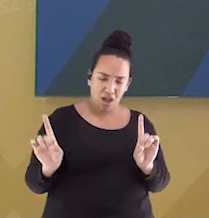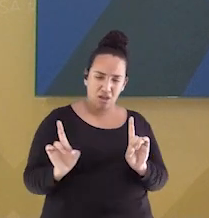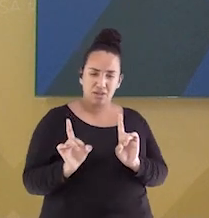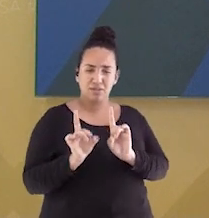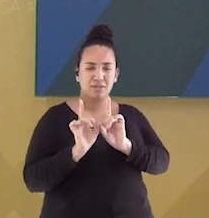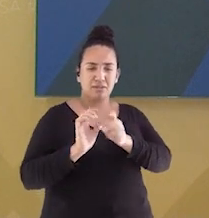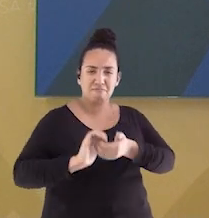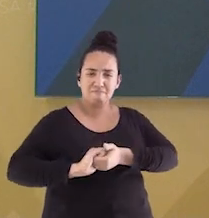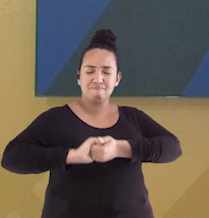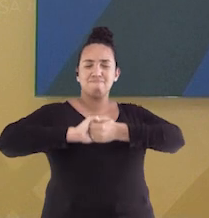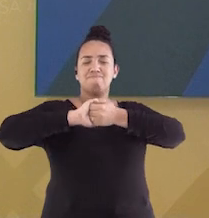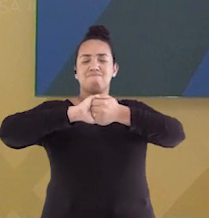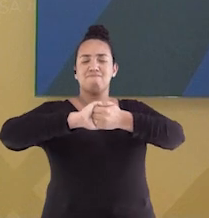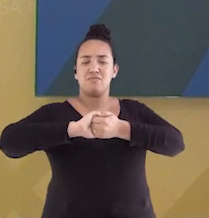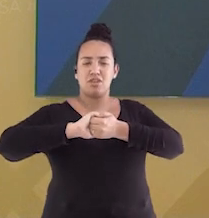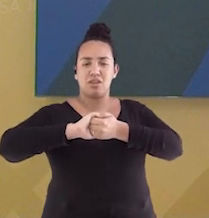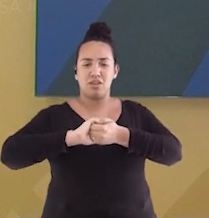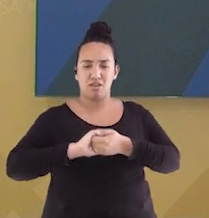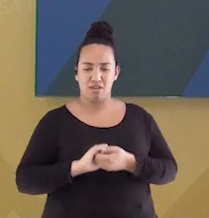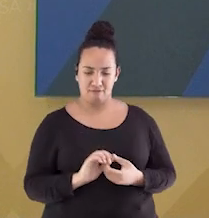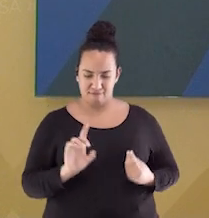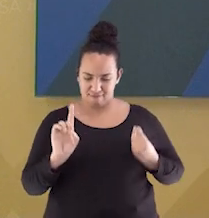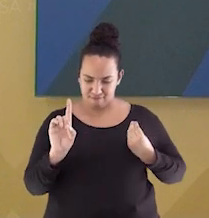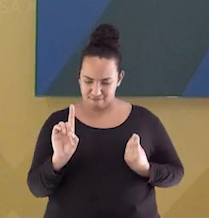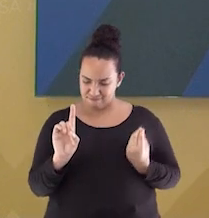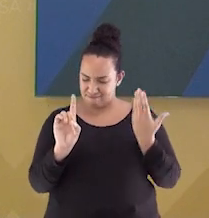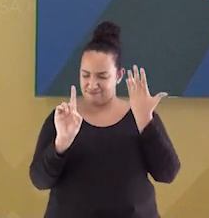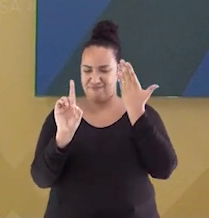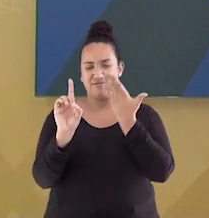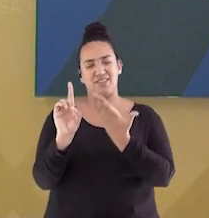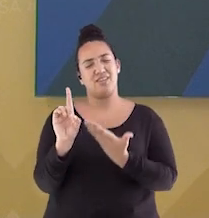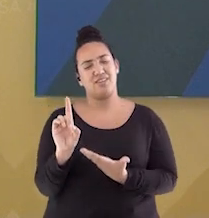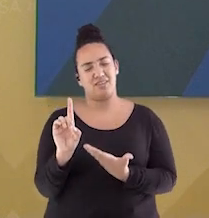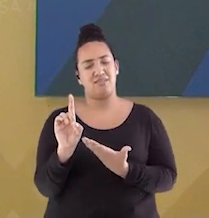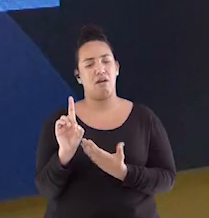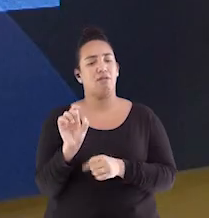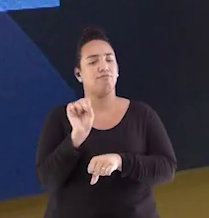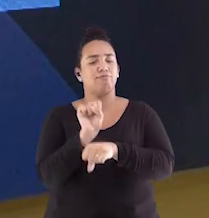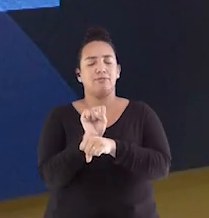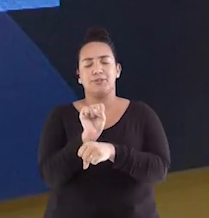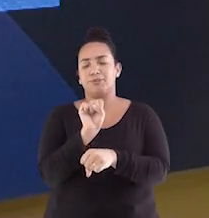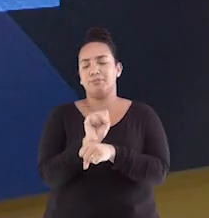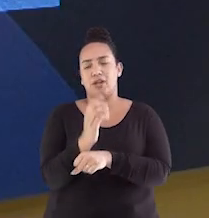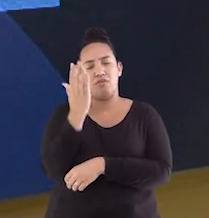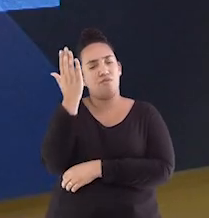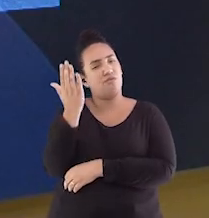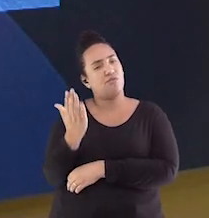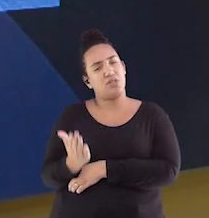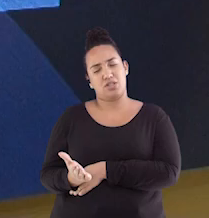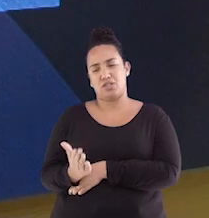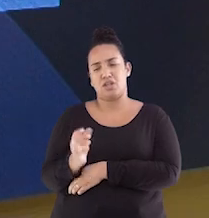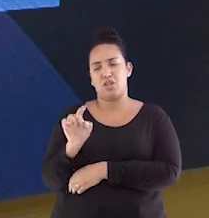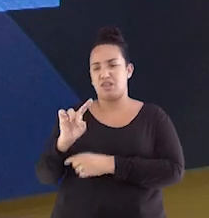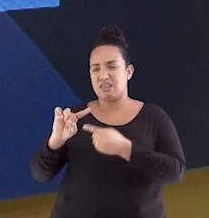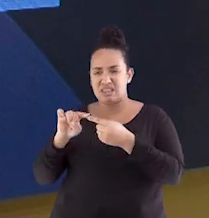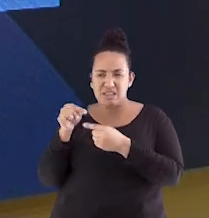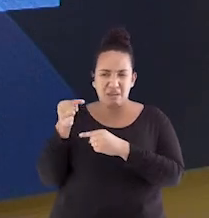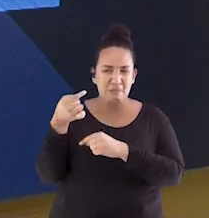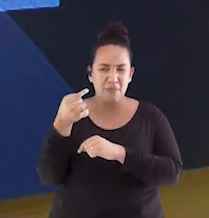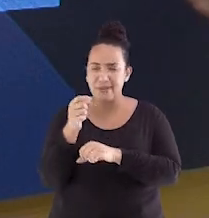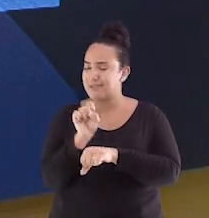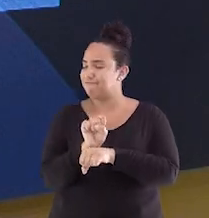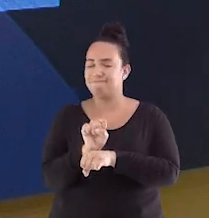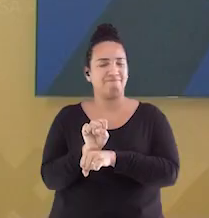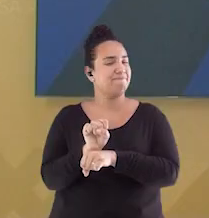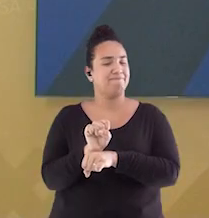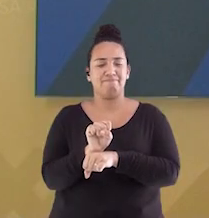mão, dou a vida por essa paixão. Te espero sim, não vou deixar para depois. Por isso